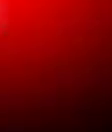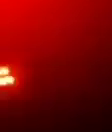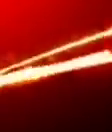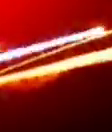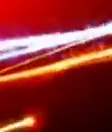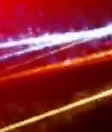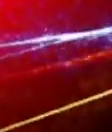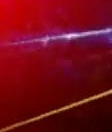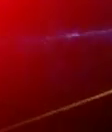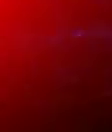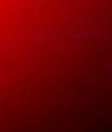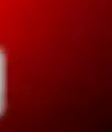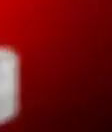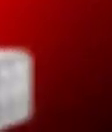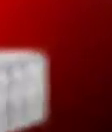resto.